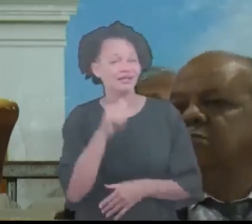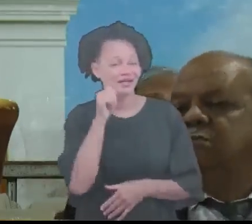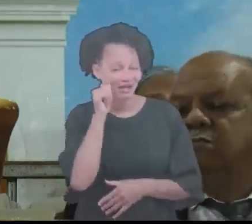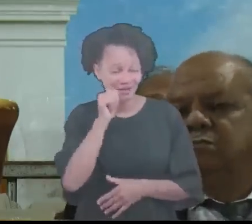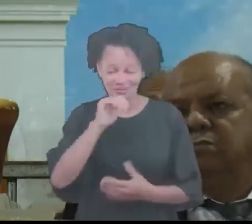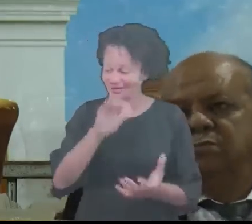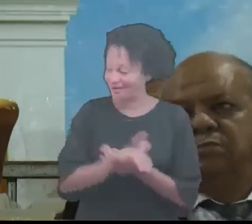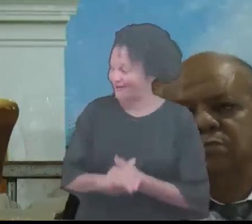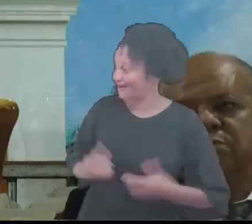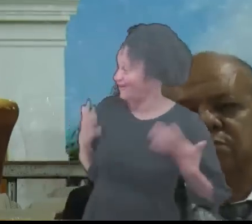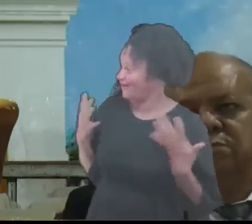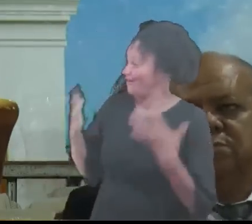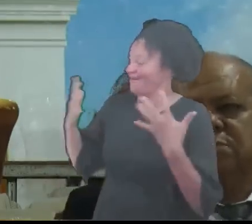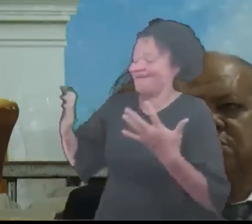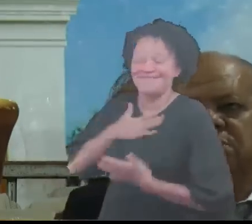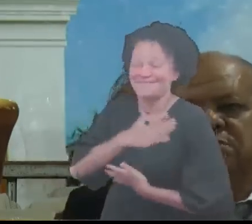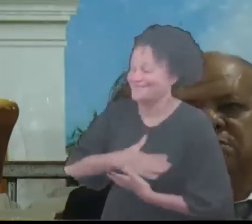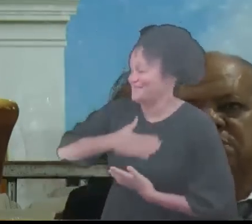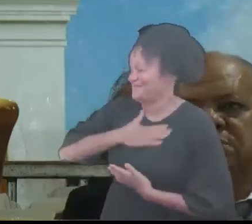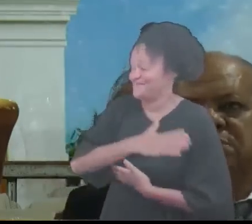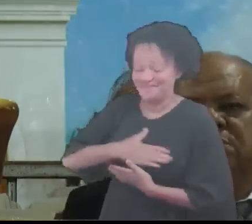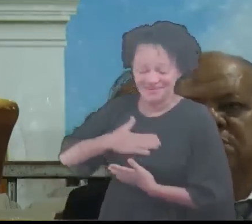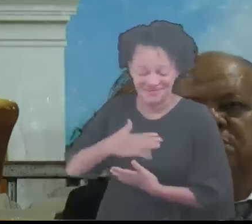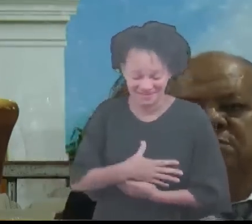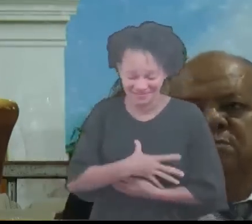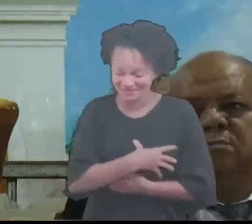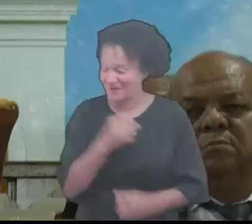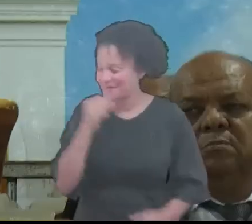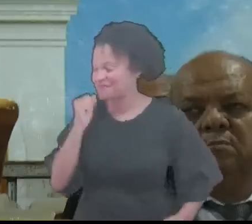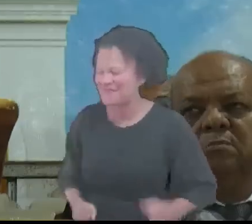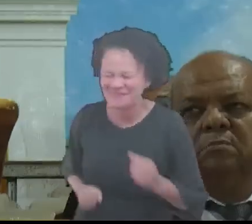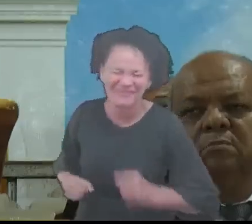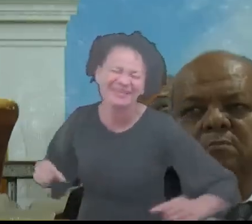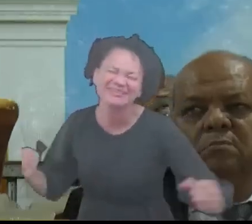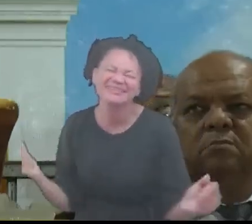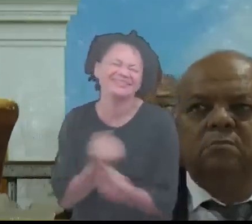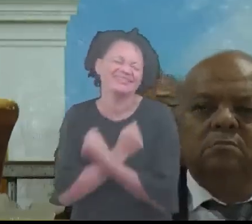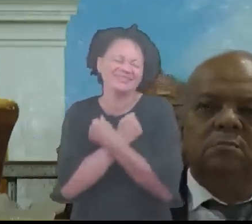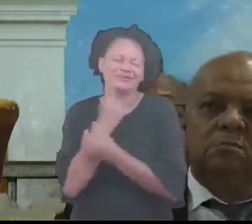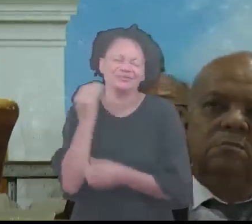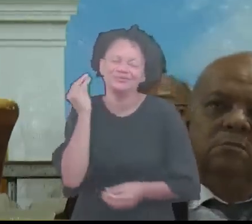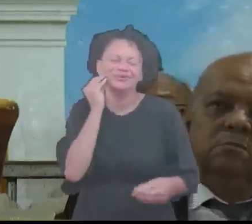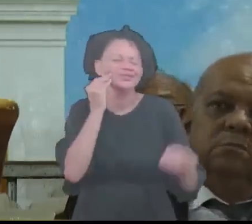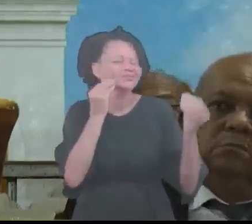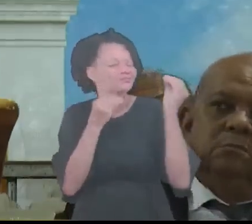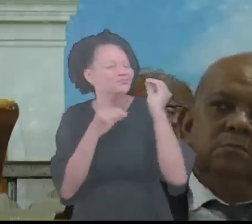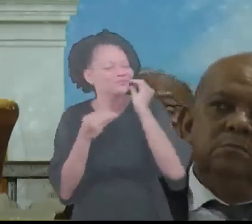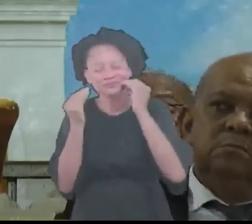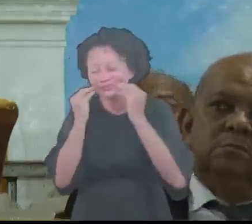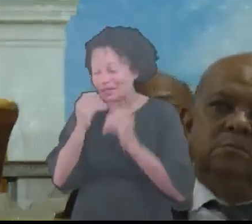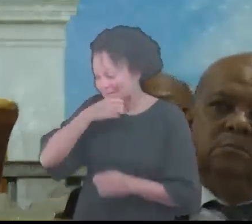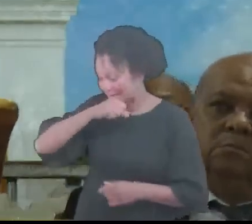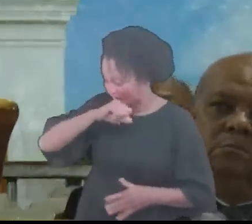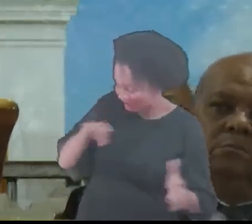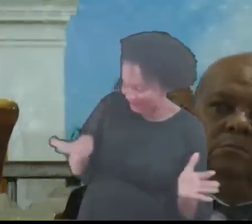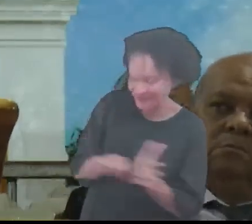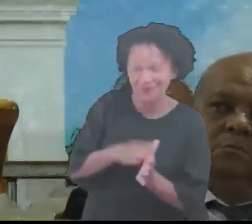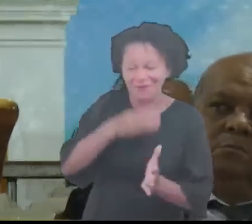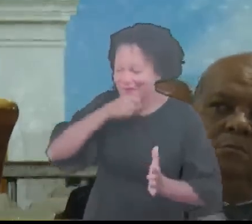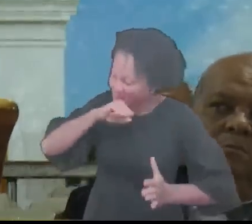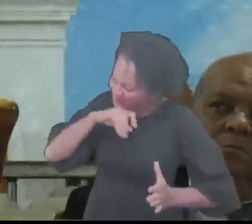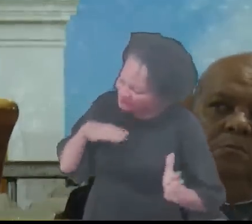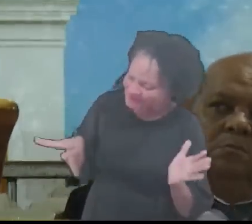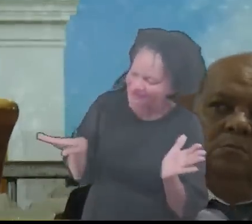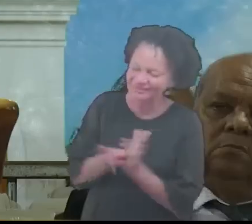Deus. Quando ele chega em casa os filhos correm para abraçar e beijar. Papai chegou